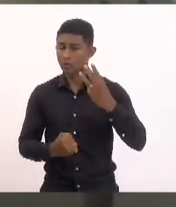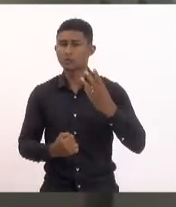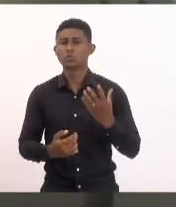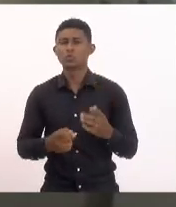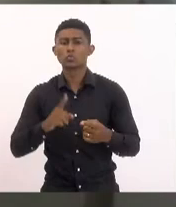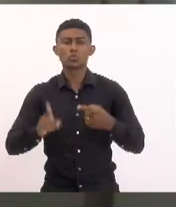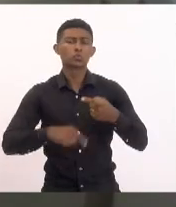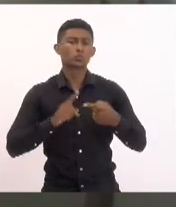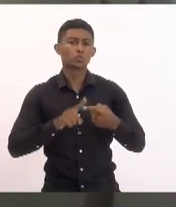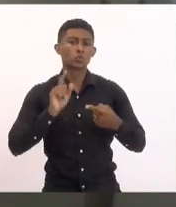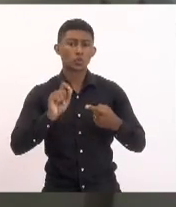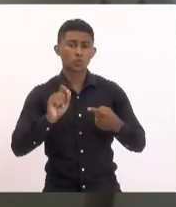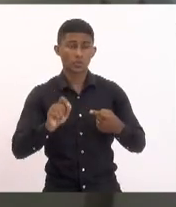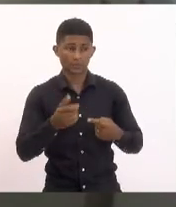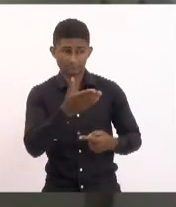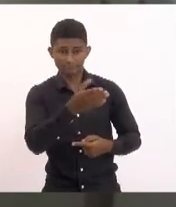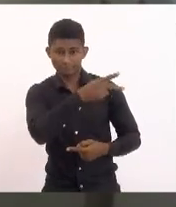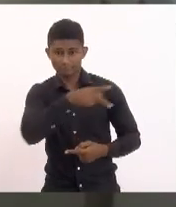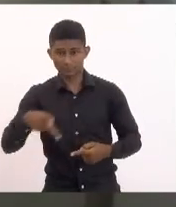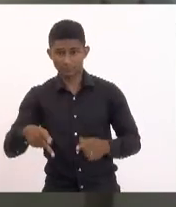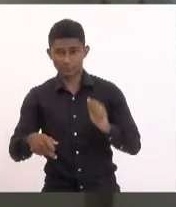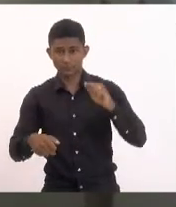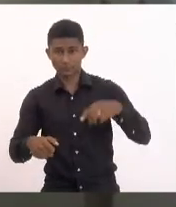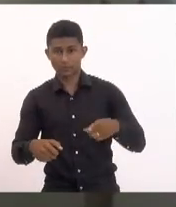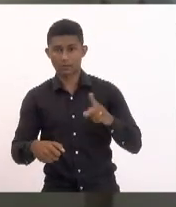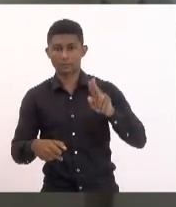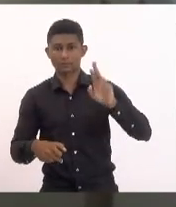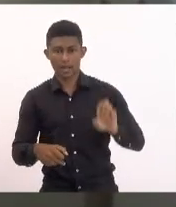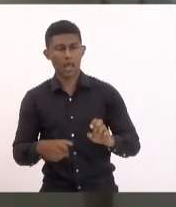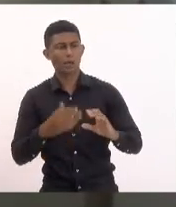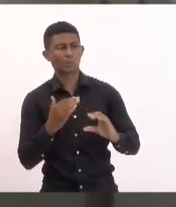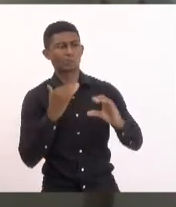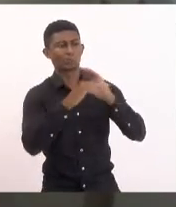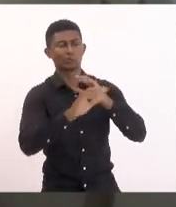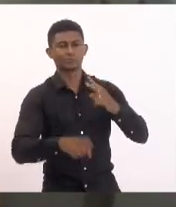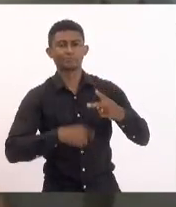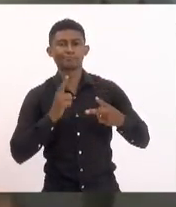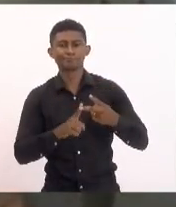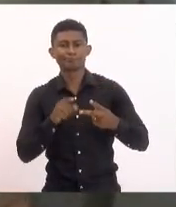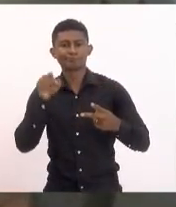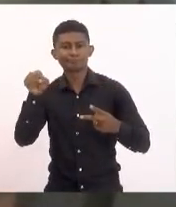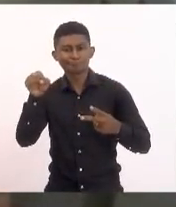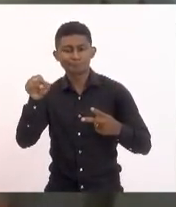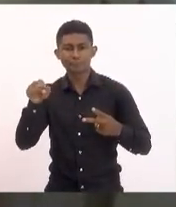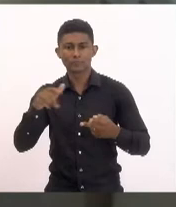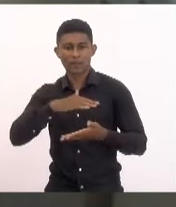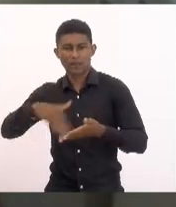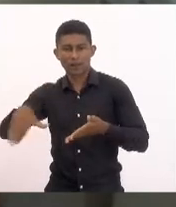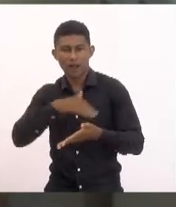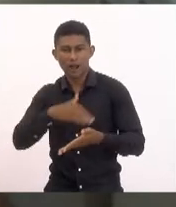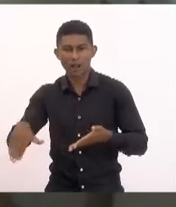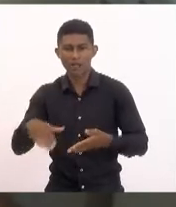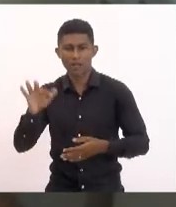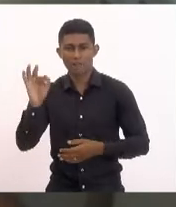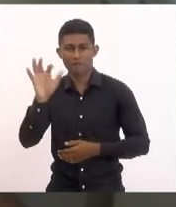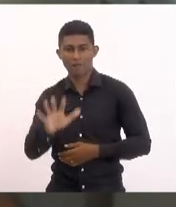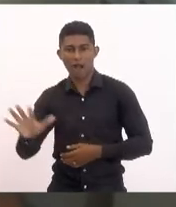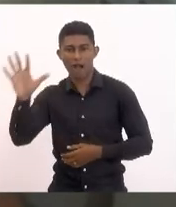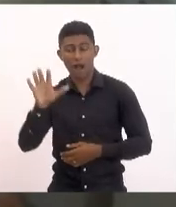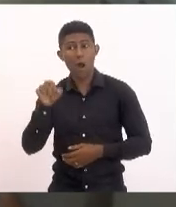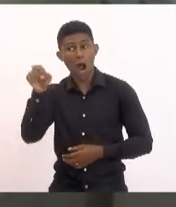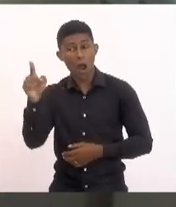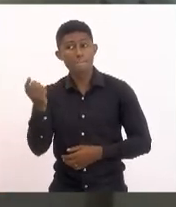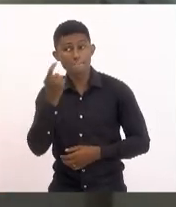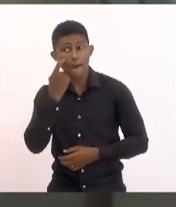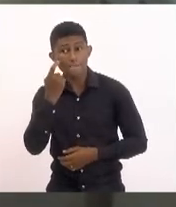ciência ao nosso presidente, André Siciliano, outro, a Secretaria de Fazenda, para que pudesse verificar